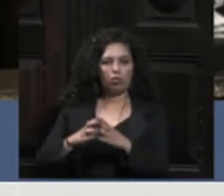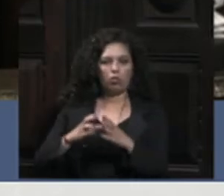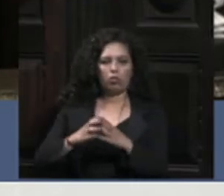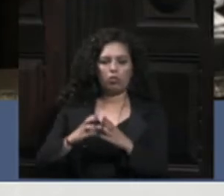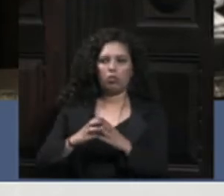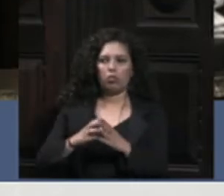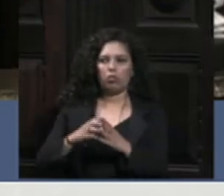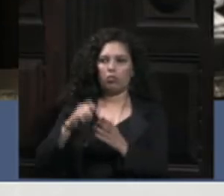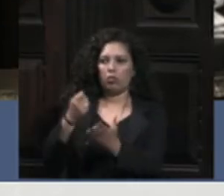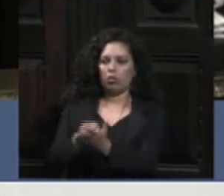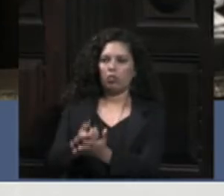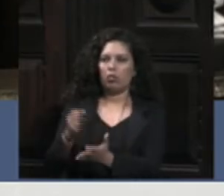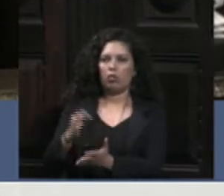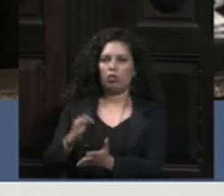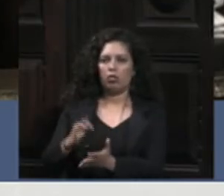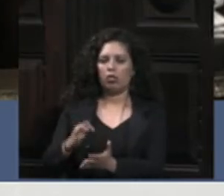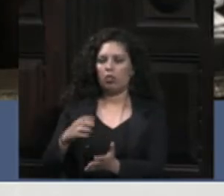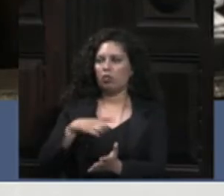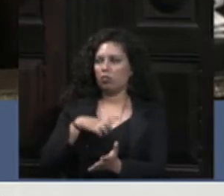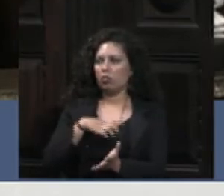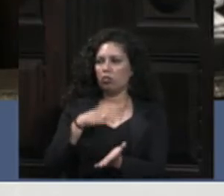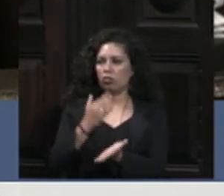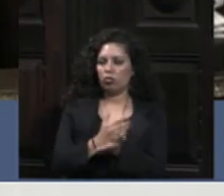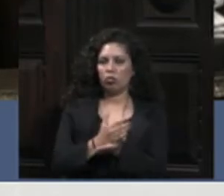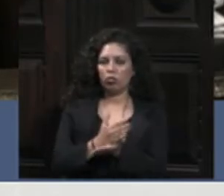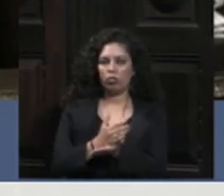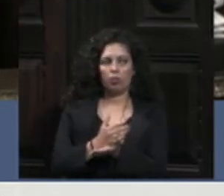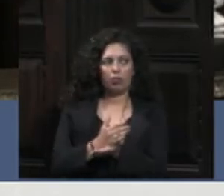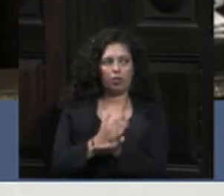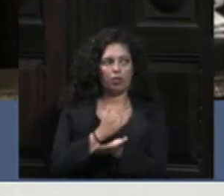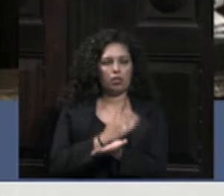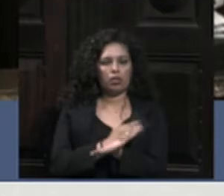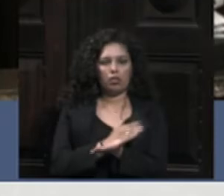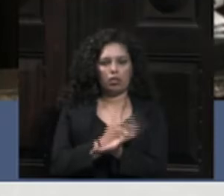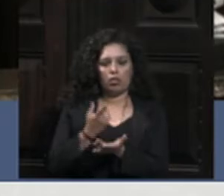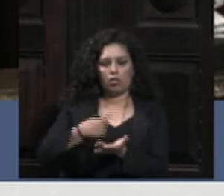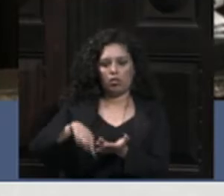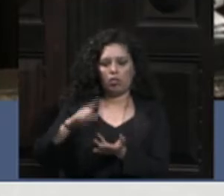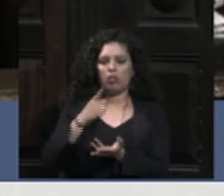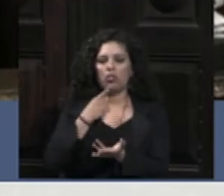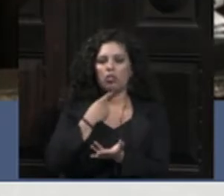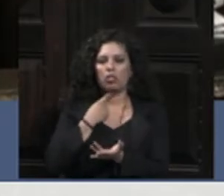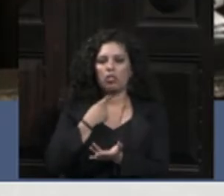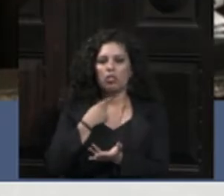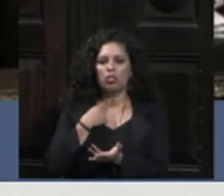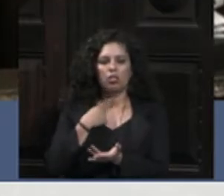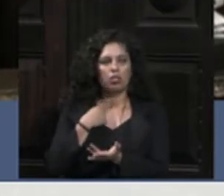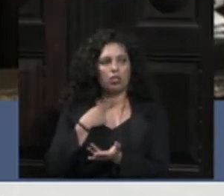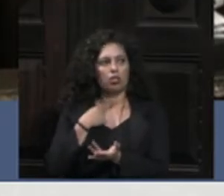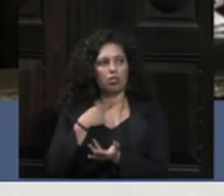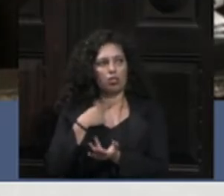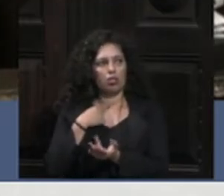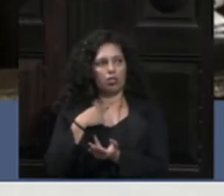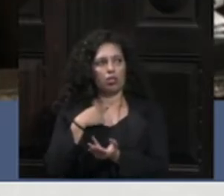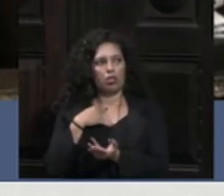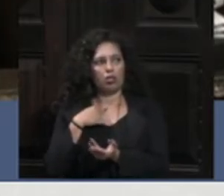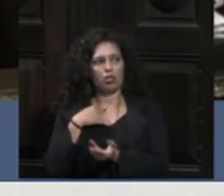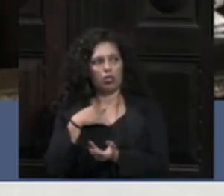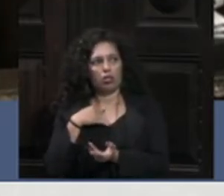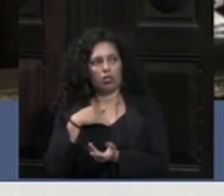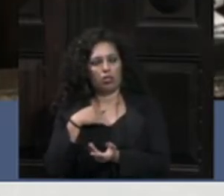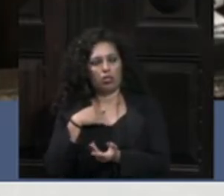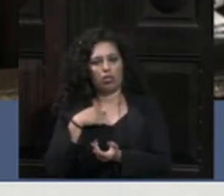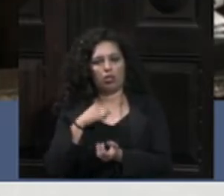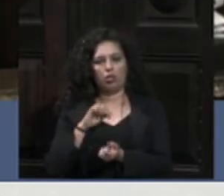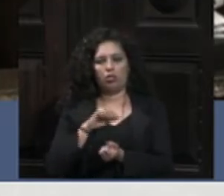que a parcela que pretendiam securitizar, deputado Eliomar Coelho, e Vossa Excelência